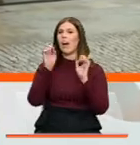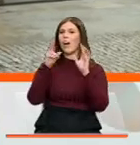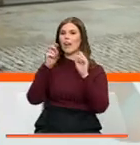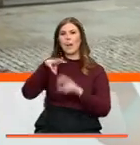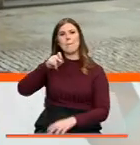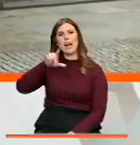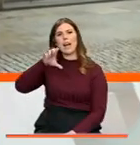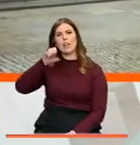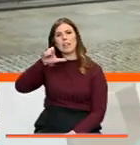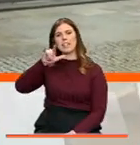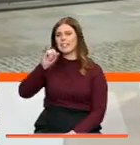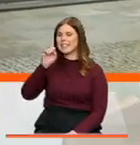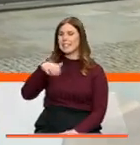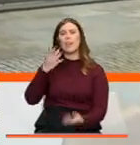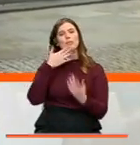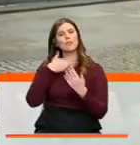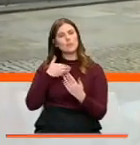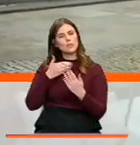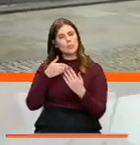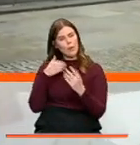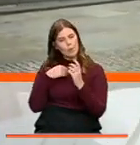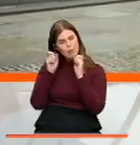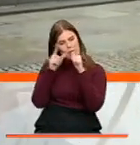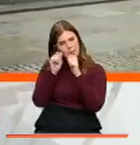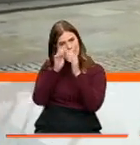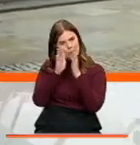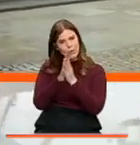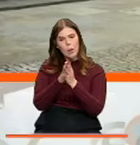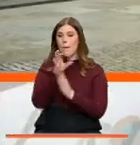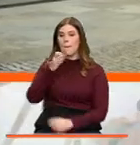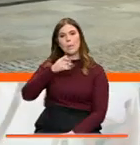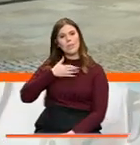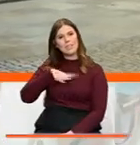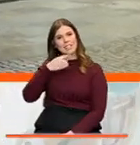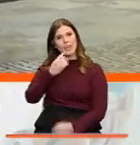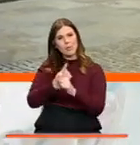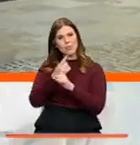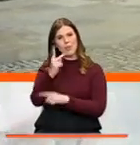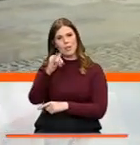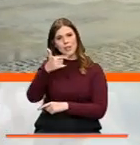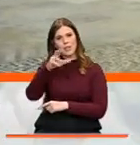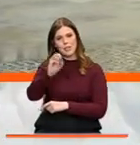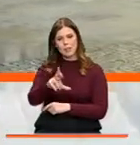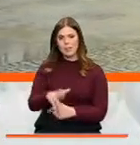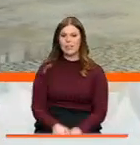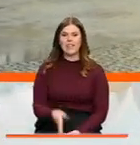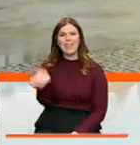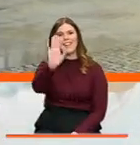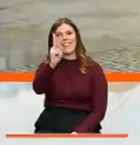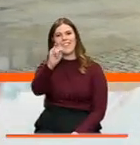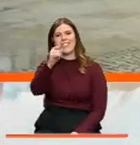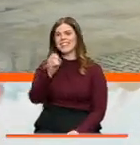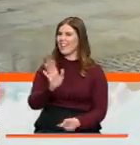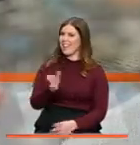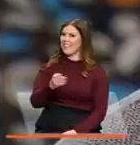Malo Clinic. Sim, não se preocupe que nós vai tratamos ser tudo. Tratado. O Pedro, queres dizer alguma coisa ao Vítor? Olá, Vítor.